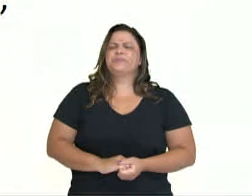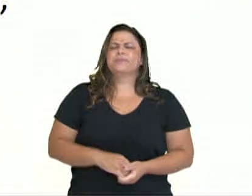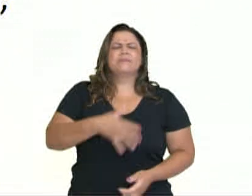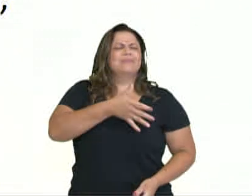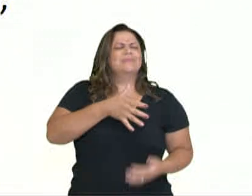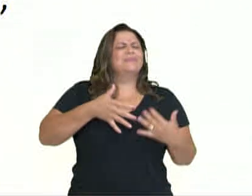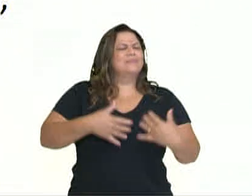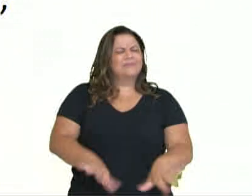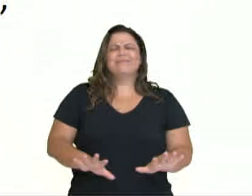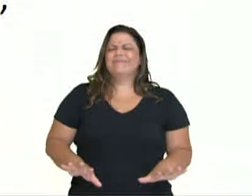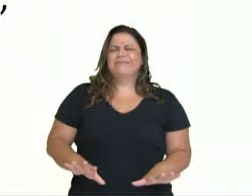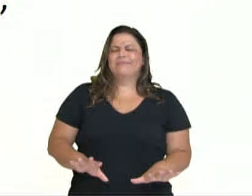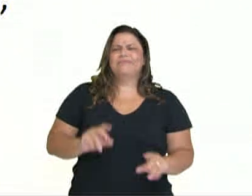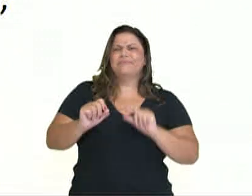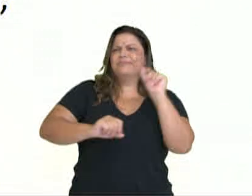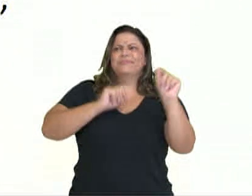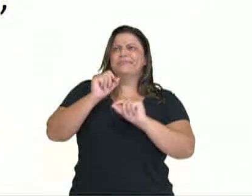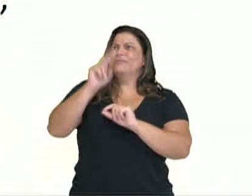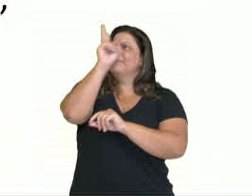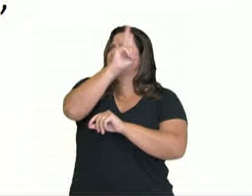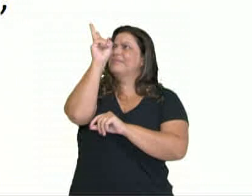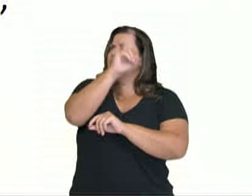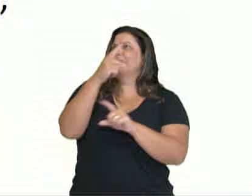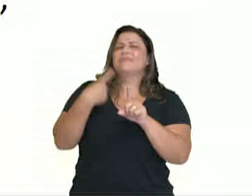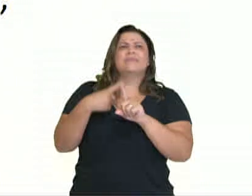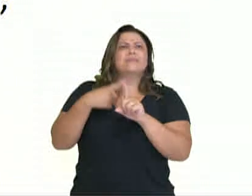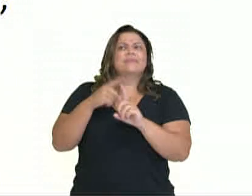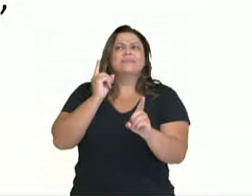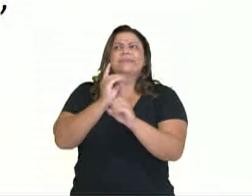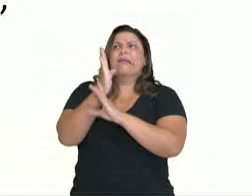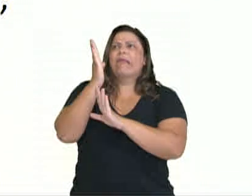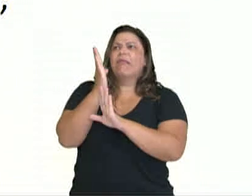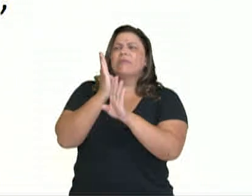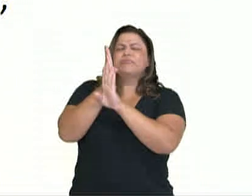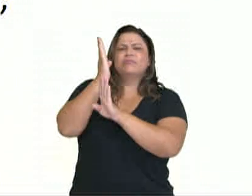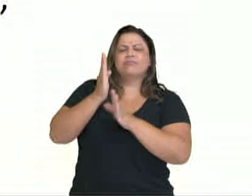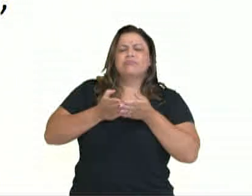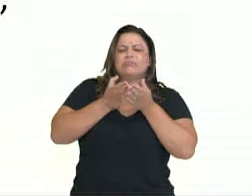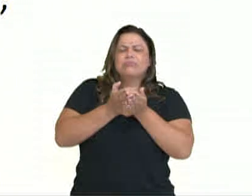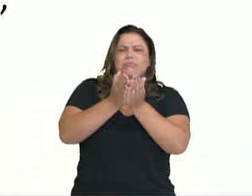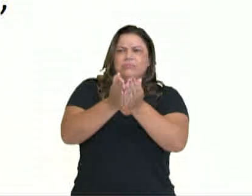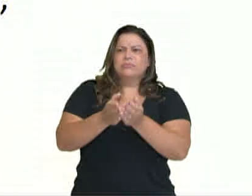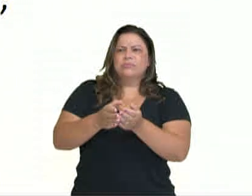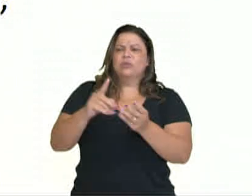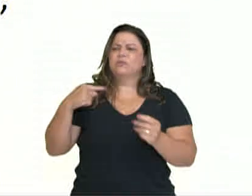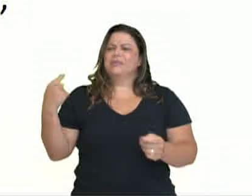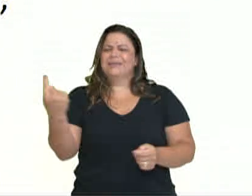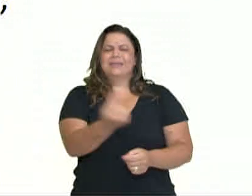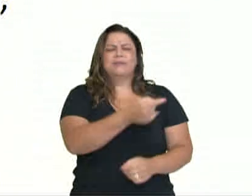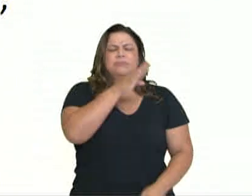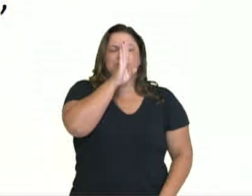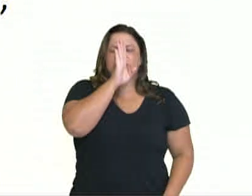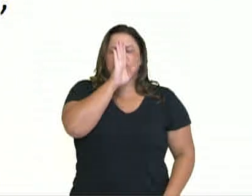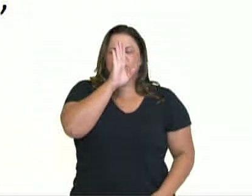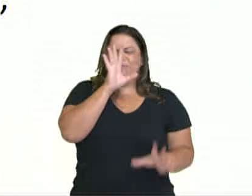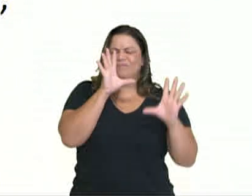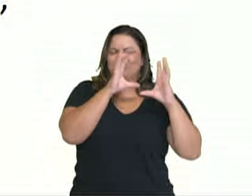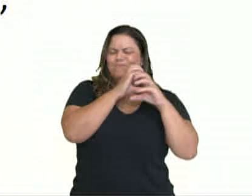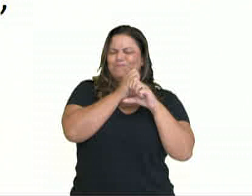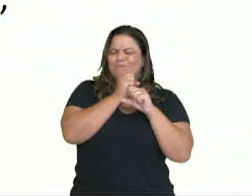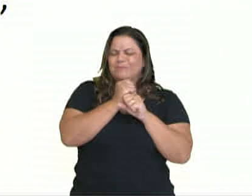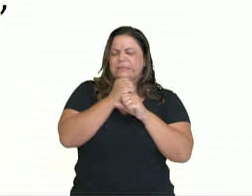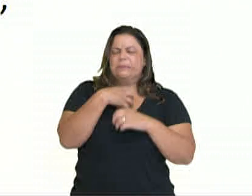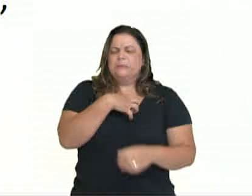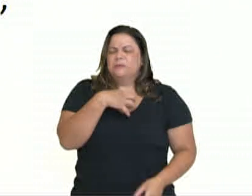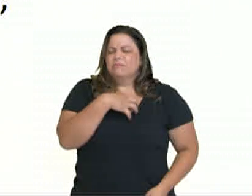quero nem devo lembrar aqui porque me encontrava naquela barca. Só sei que em redor tudo era silêncio e treva e que